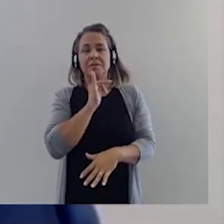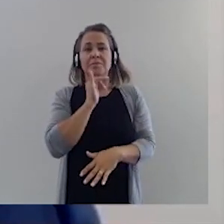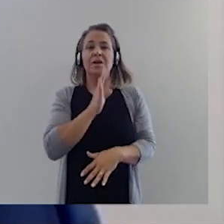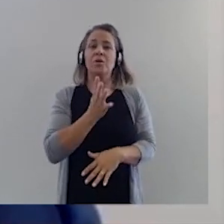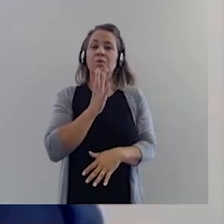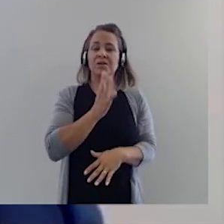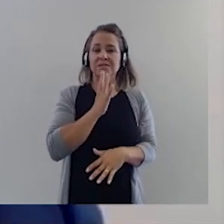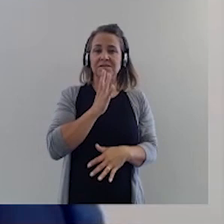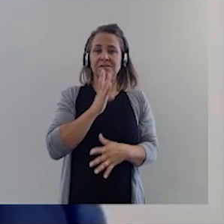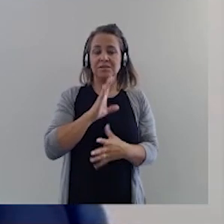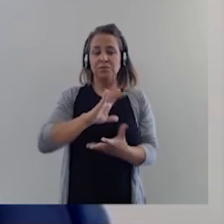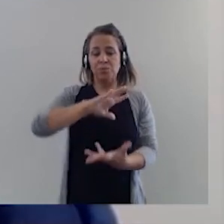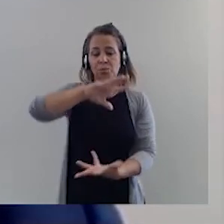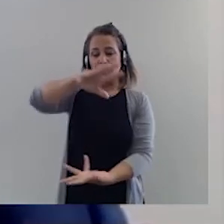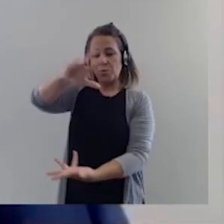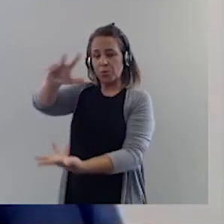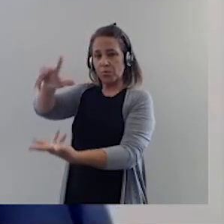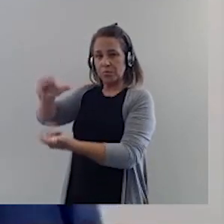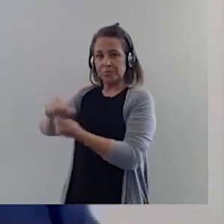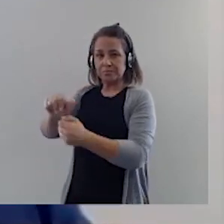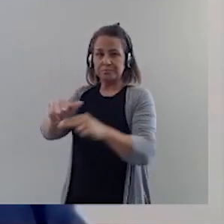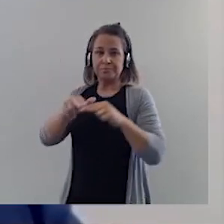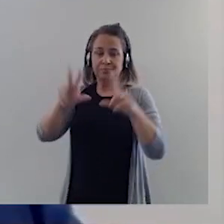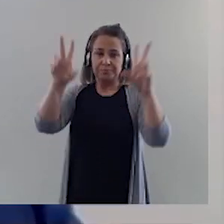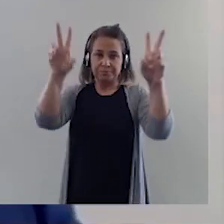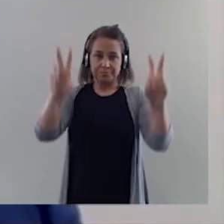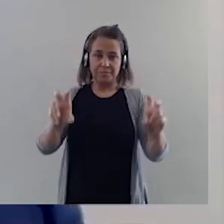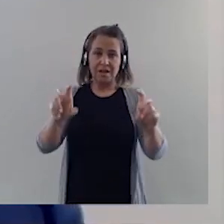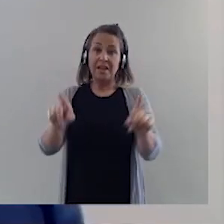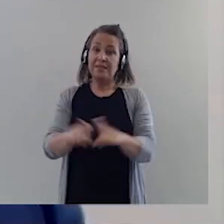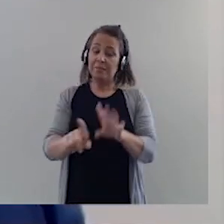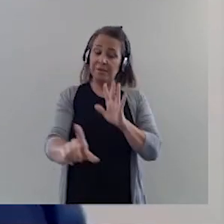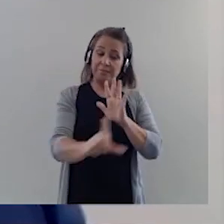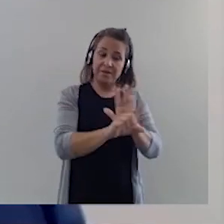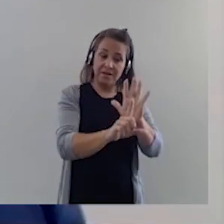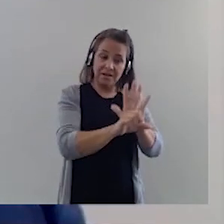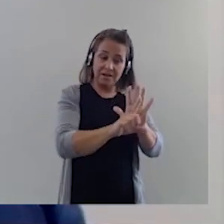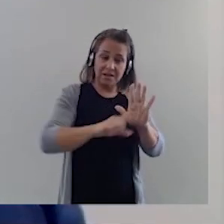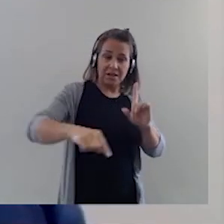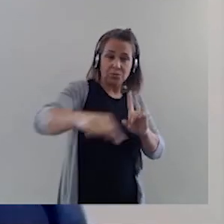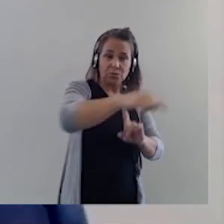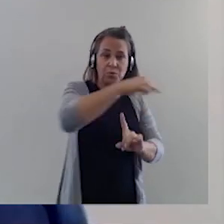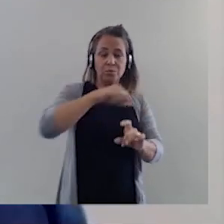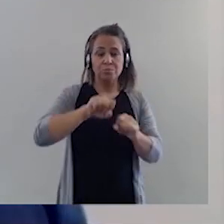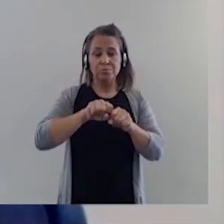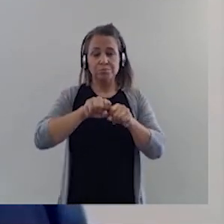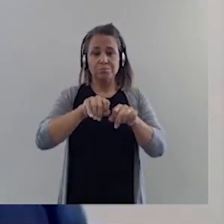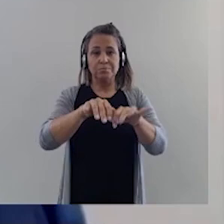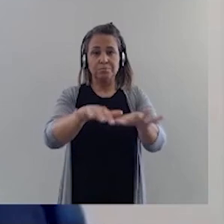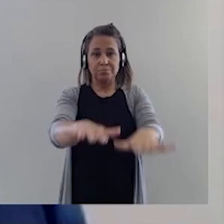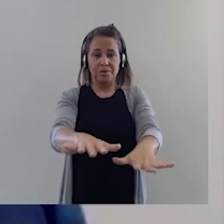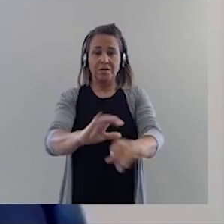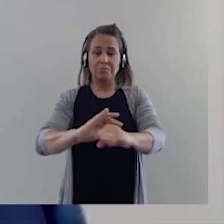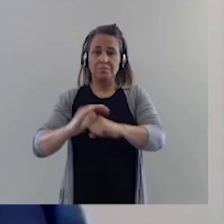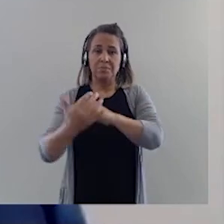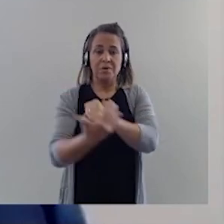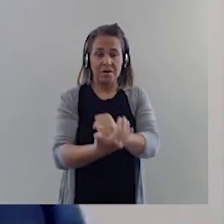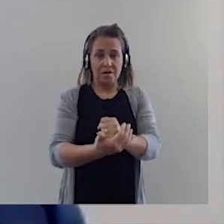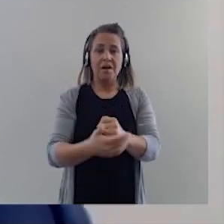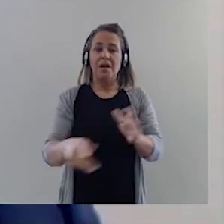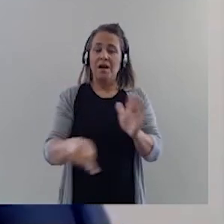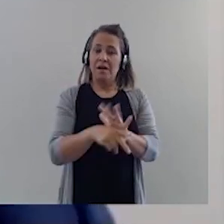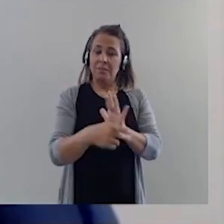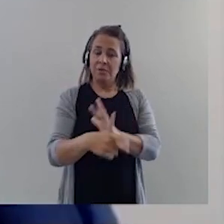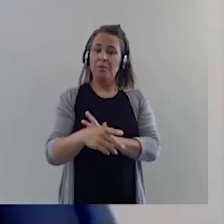desse tema. Também para a legislação em torno da Covid, a própria Organização Mundial